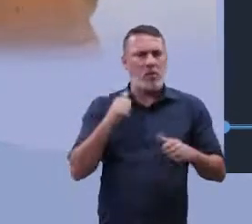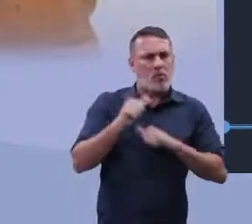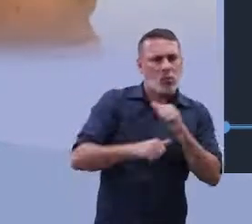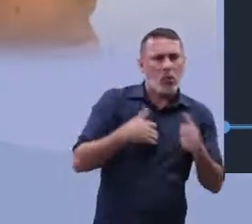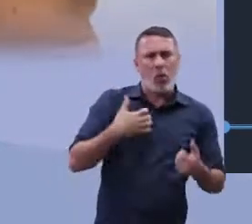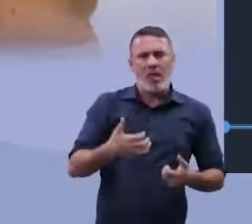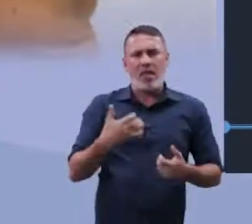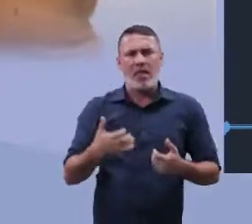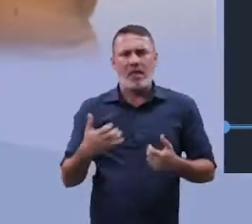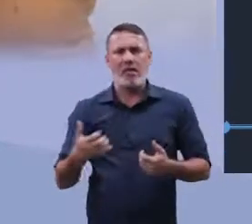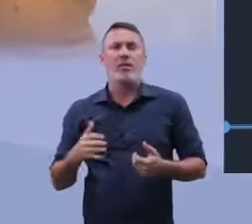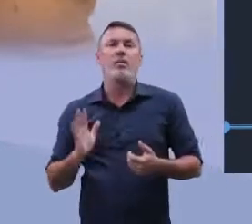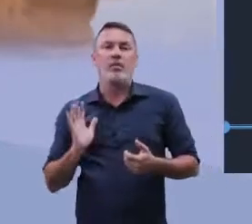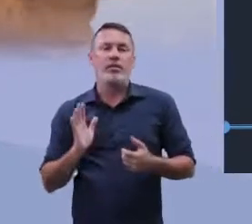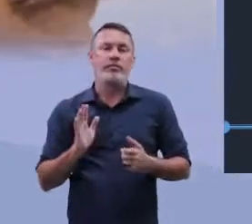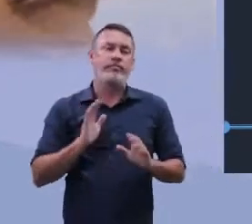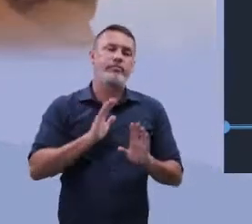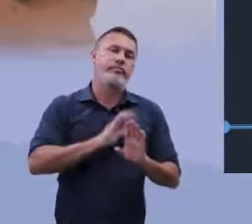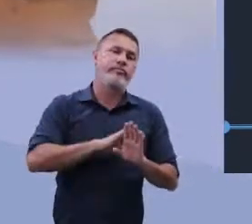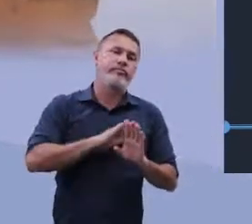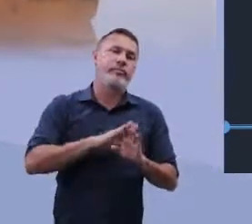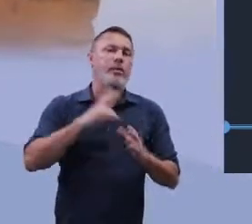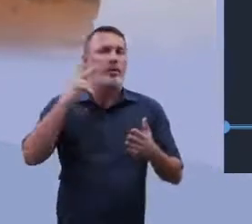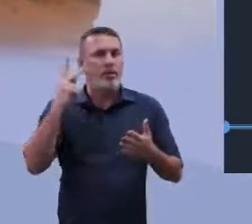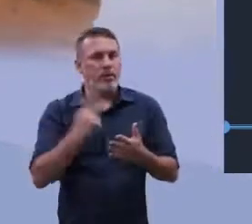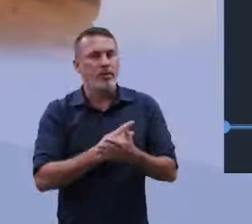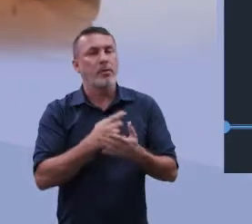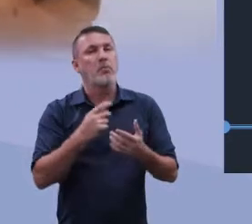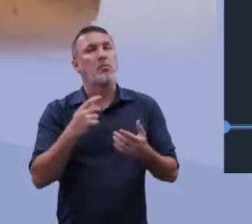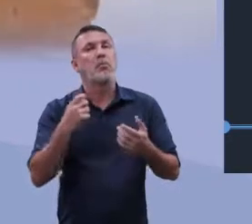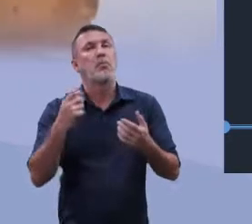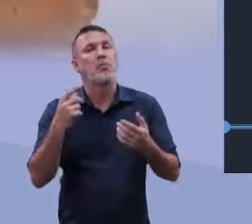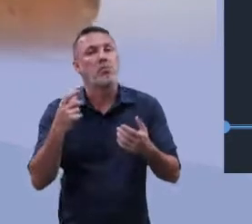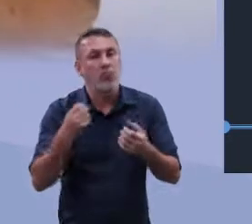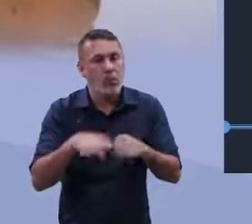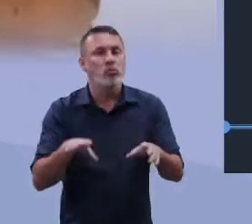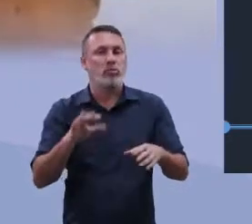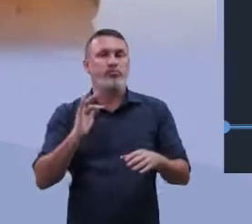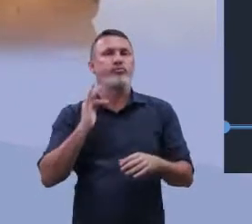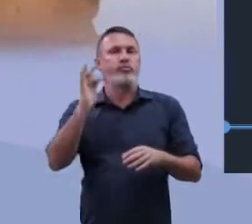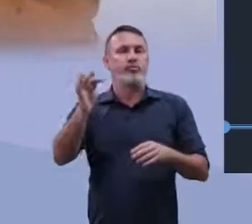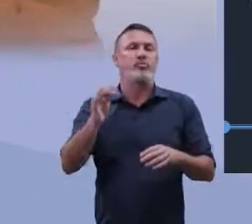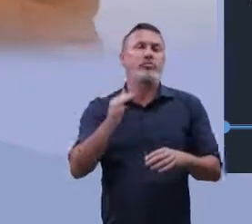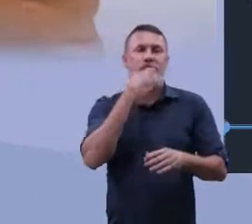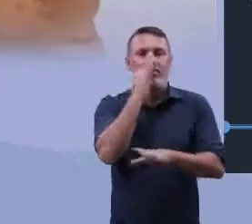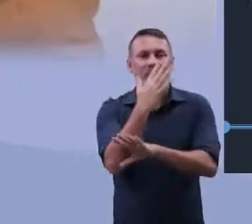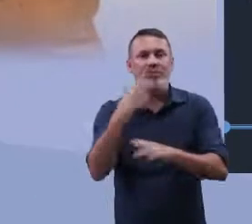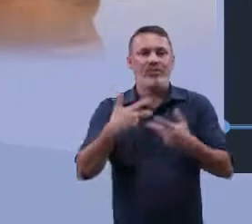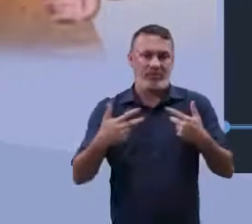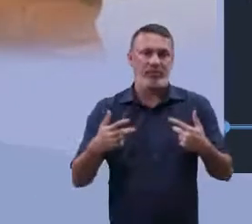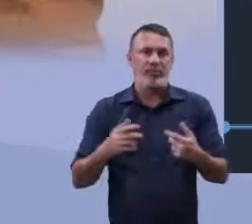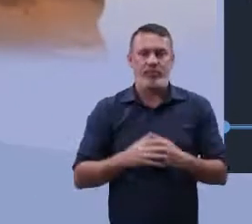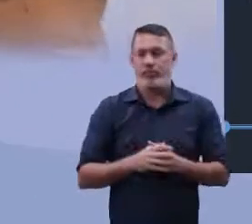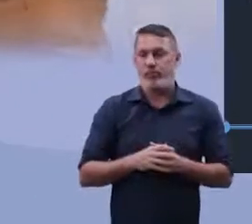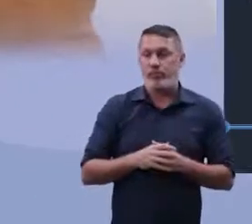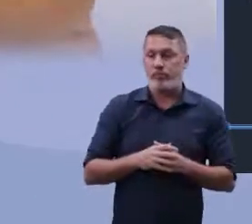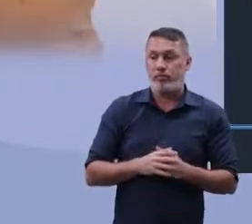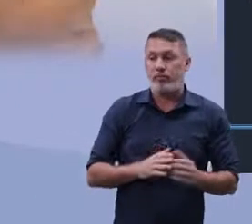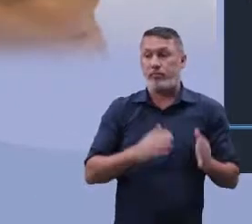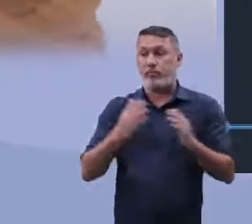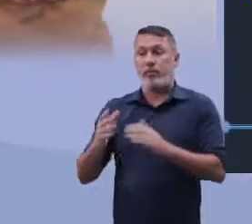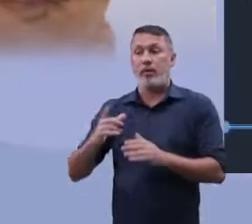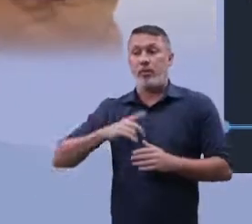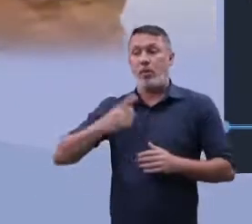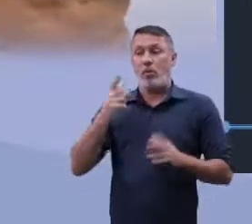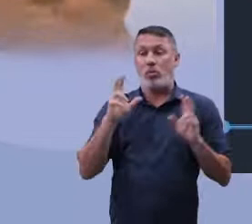eu quero mudança, mas infelizmente isso pode trazer prejuízo às questões ambientais, é o que nós vamos falar basicamente ali. Tem um